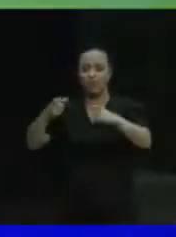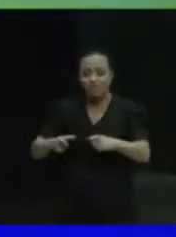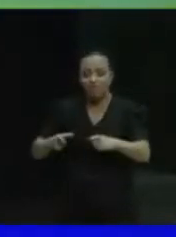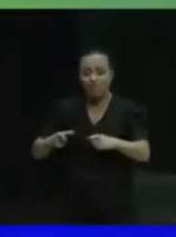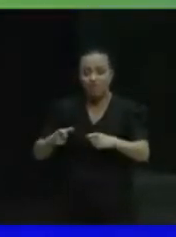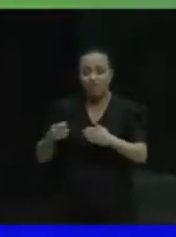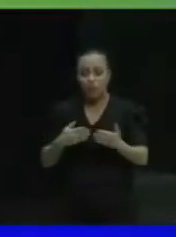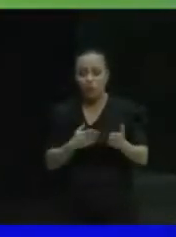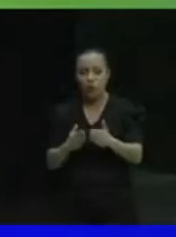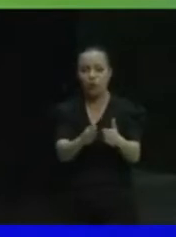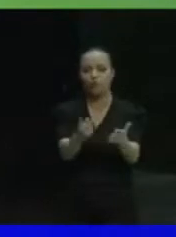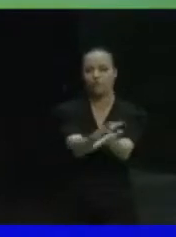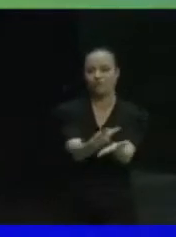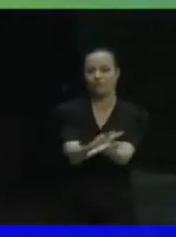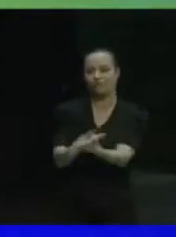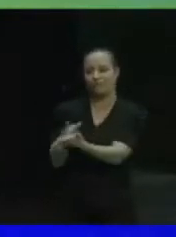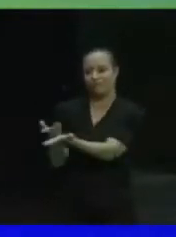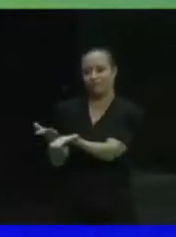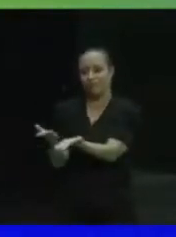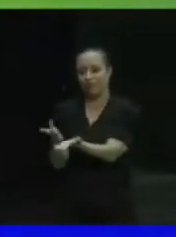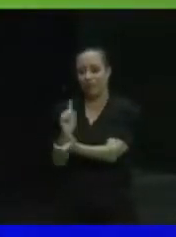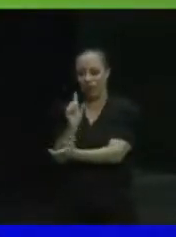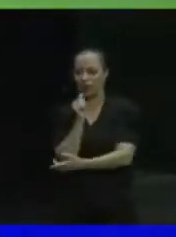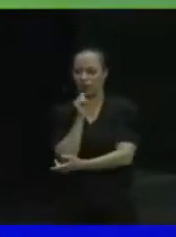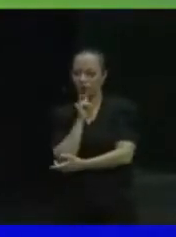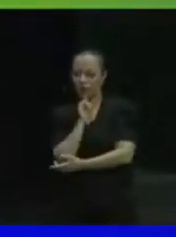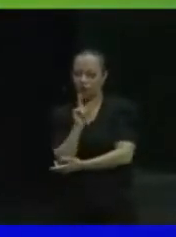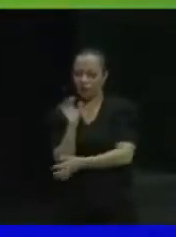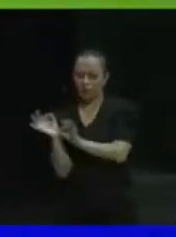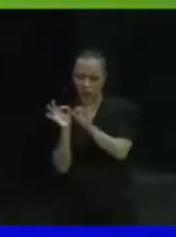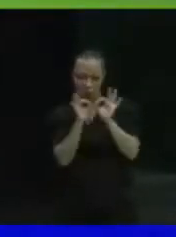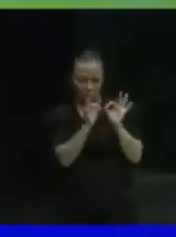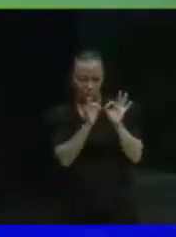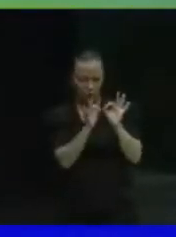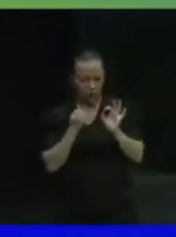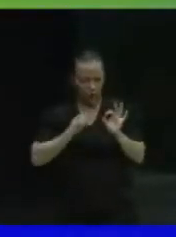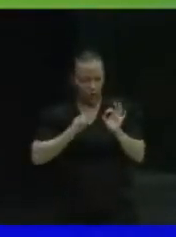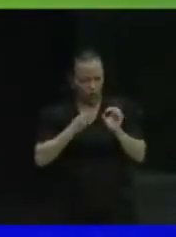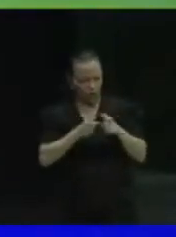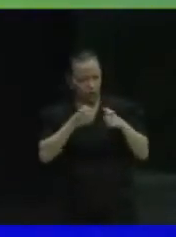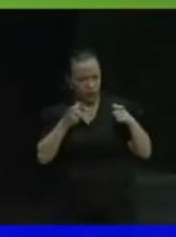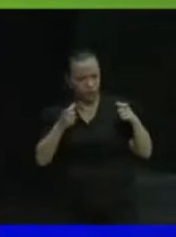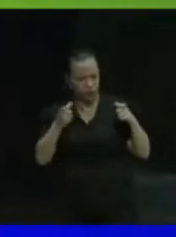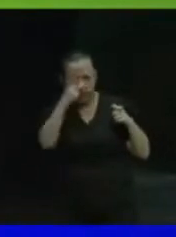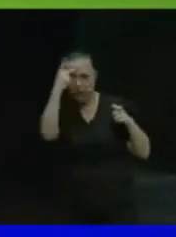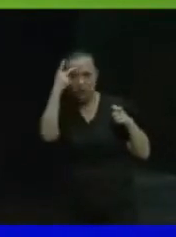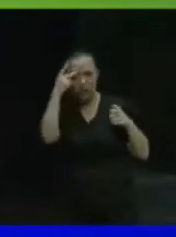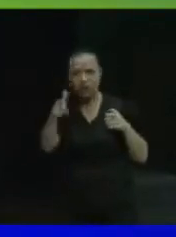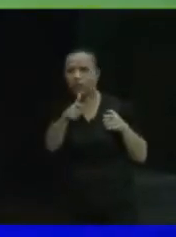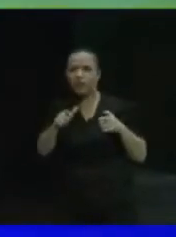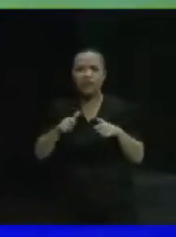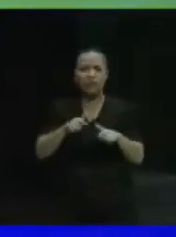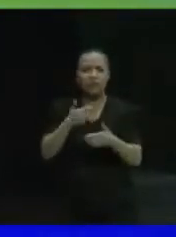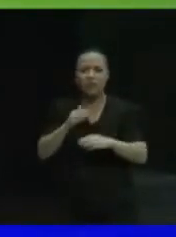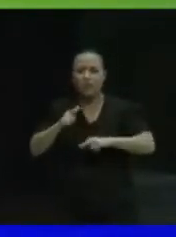errado. Como exemplo, é só olhar o número elevado de pessoas desempregadas. E